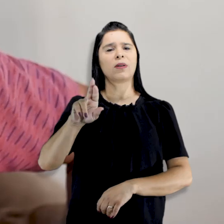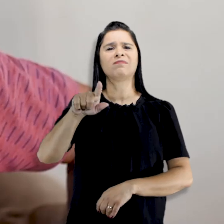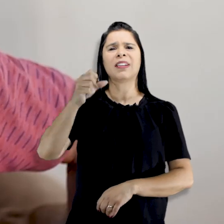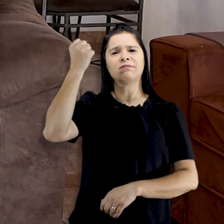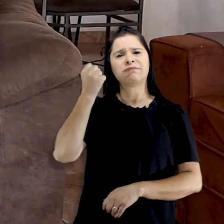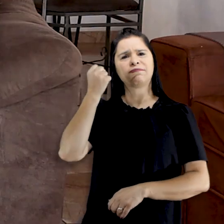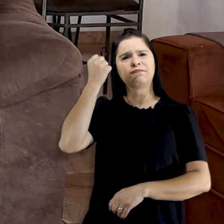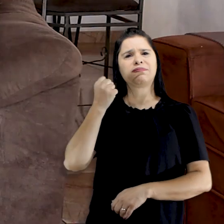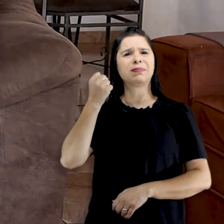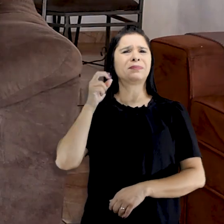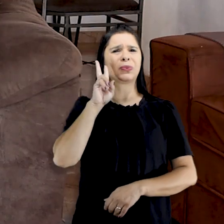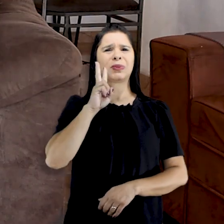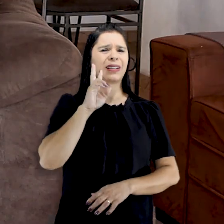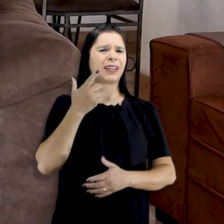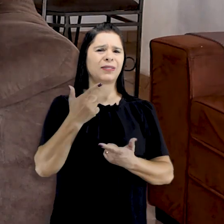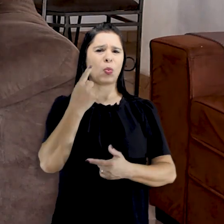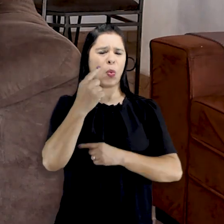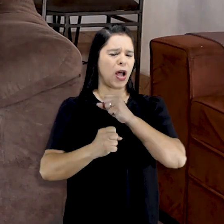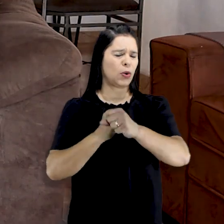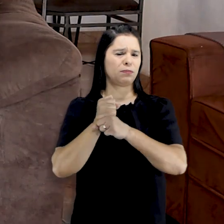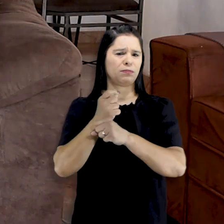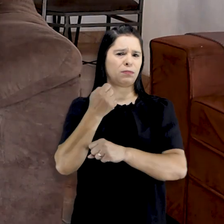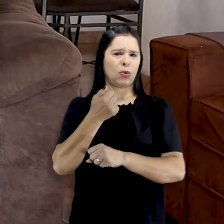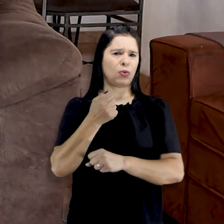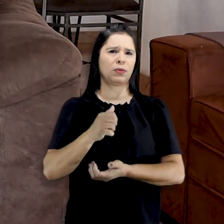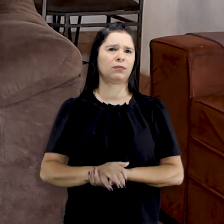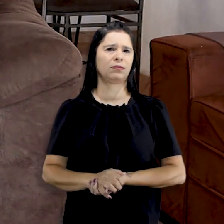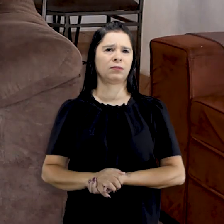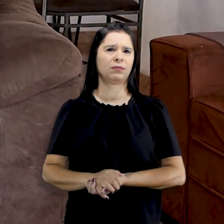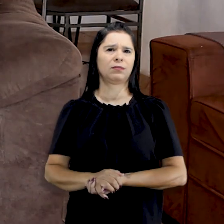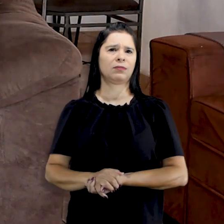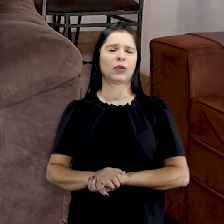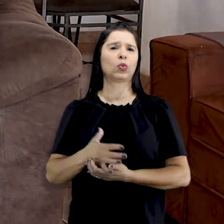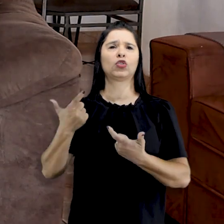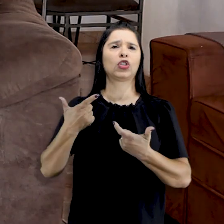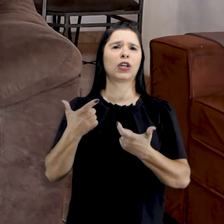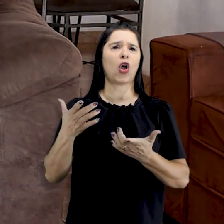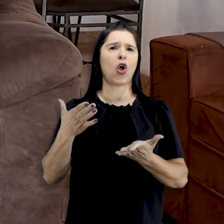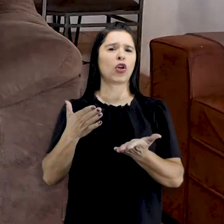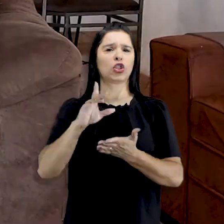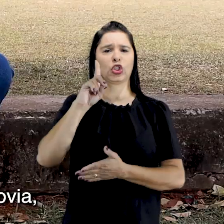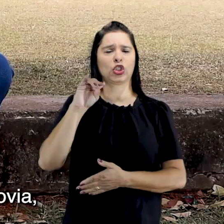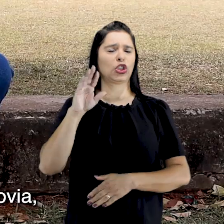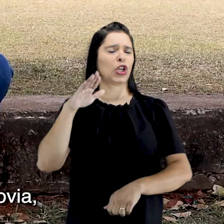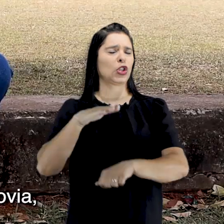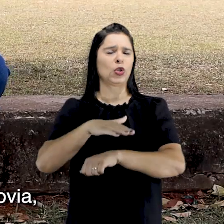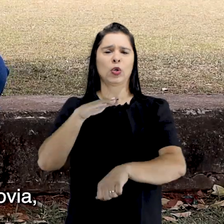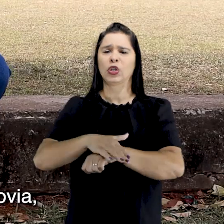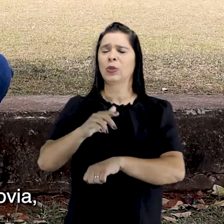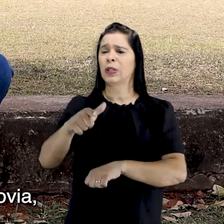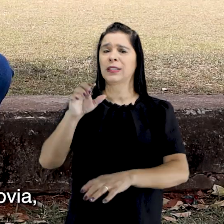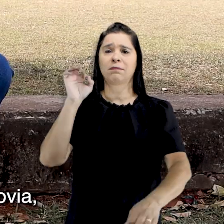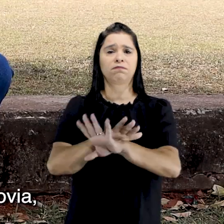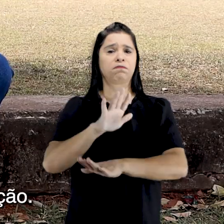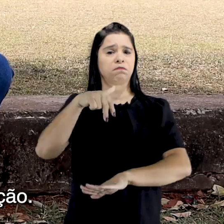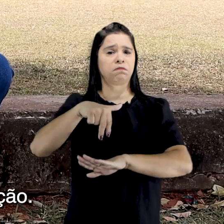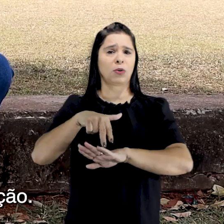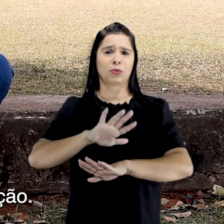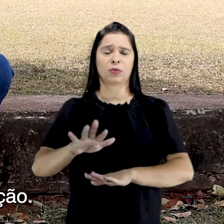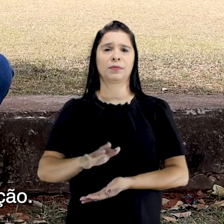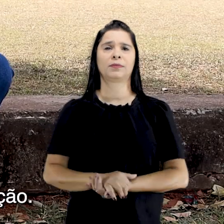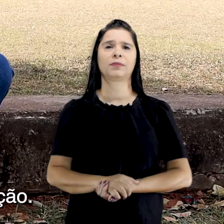hora, né? O trem não tem hora de sair, é de dia, de noite, a qualquer hora você tem que estar prontidão. Funções que eu exerci na